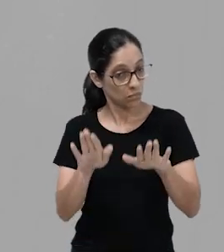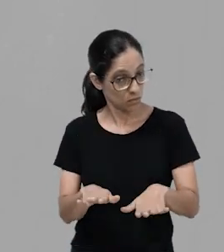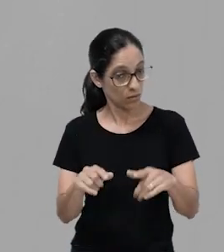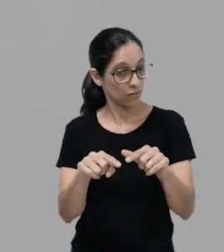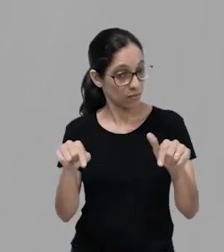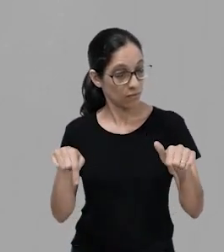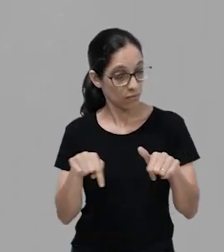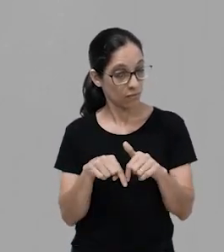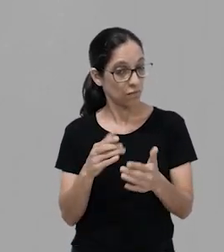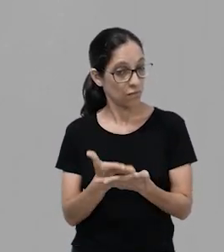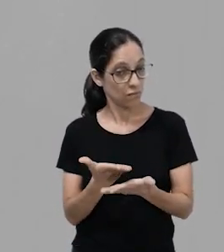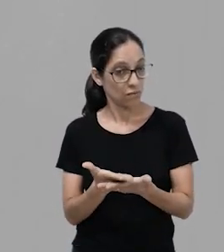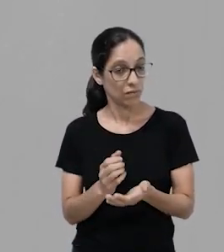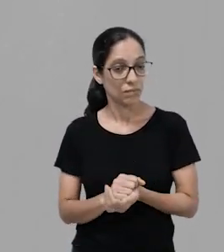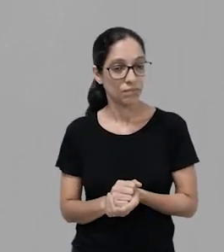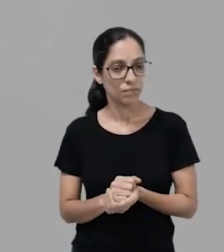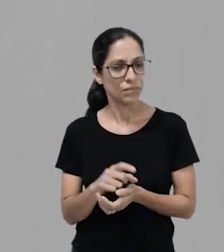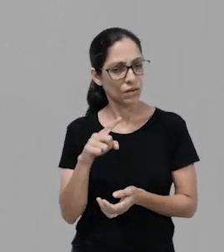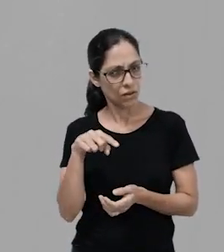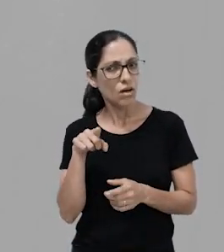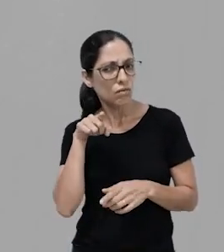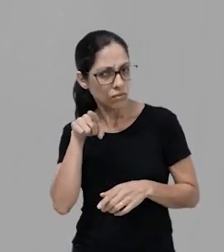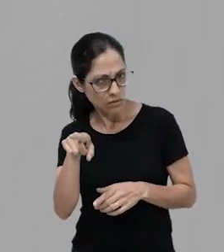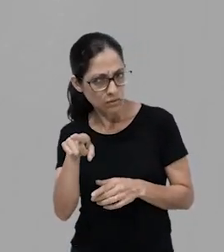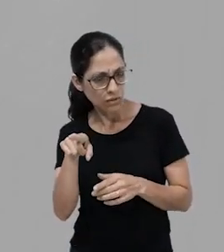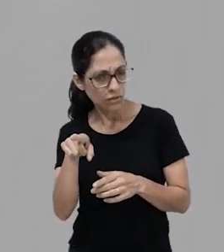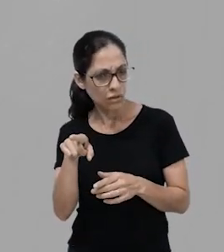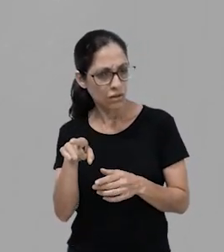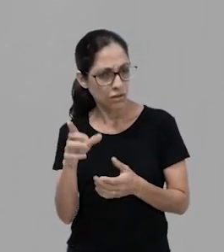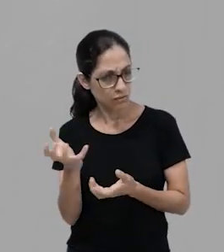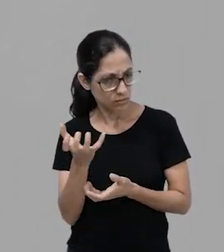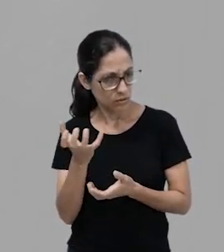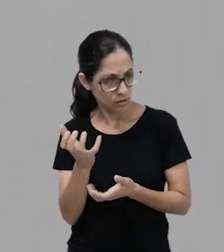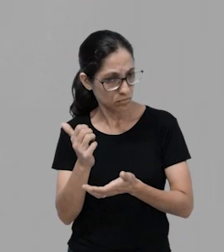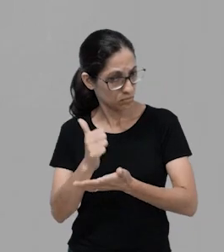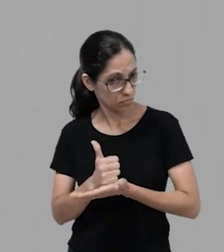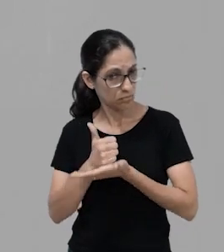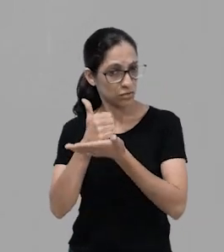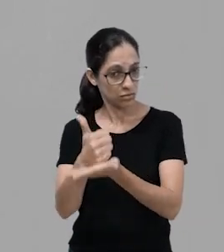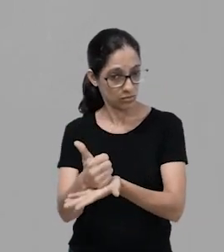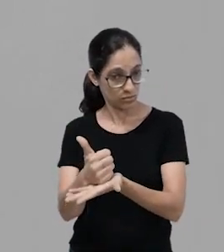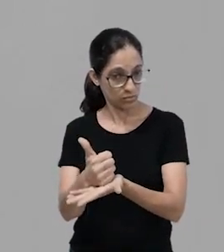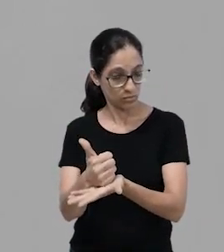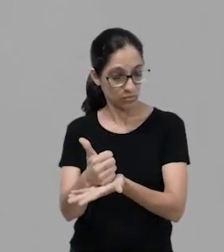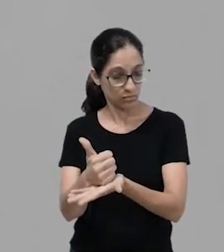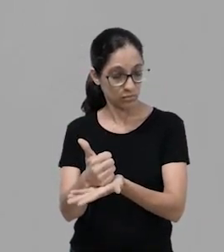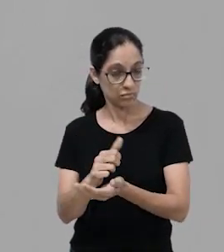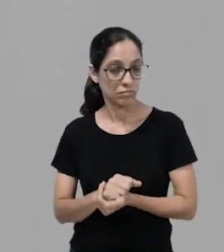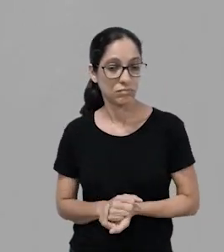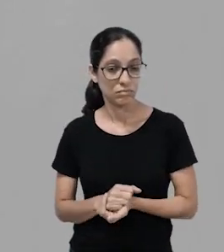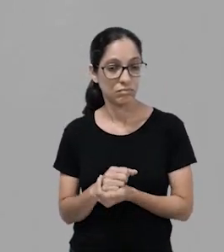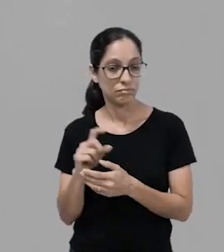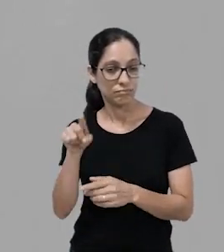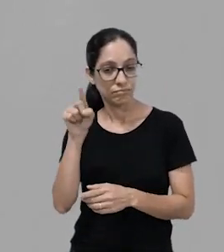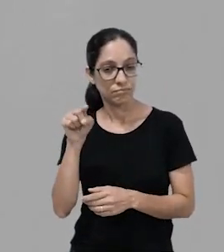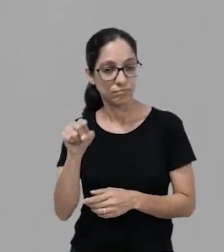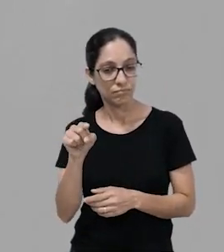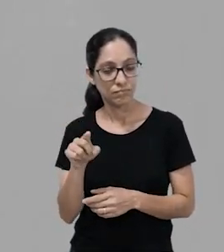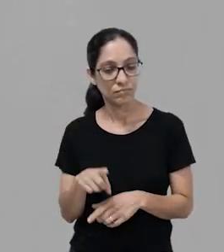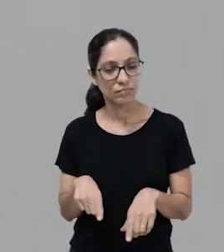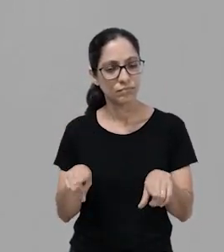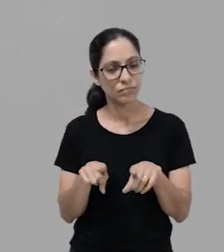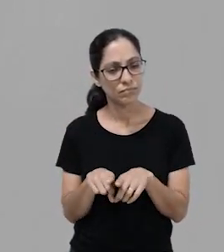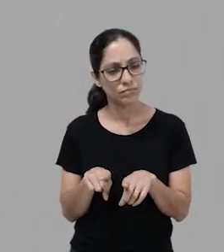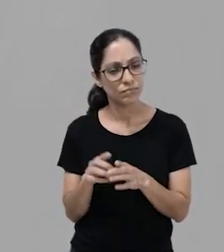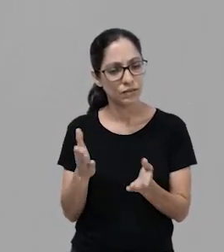aula. Você gostaria de me dar alguma ajuda, né? Me dar uma mão, por exemplo? Is